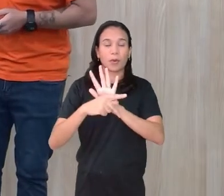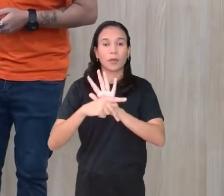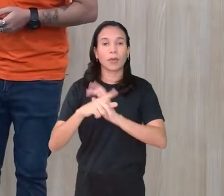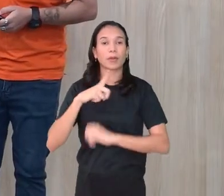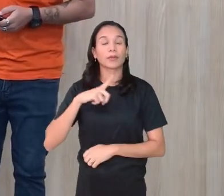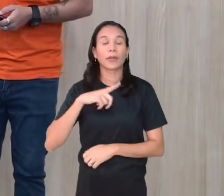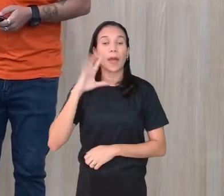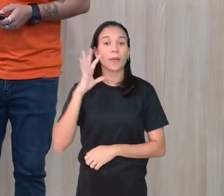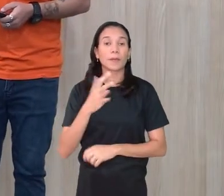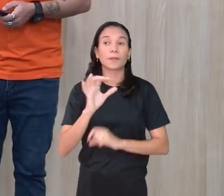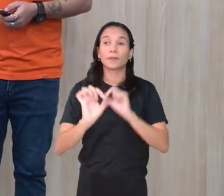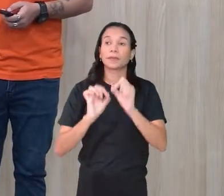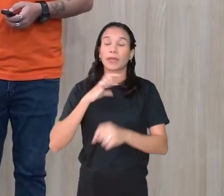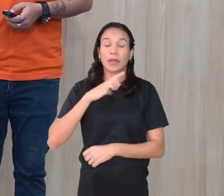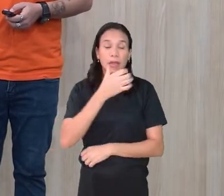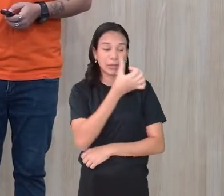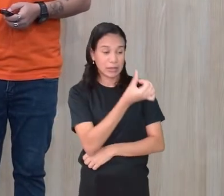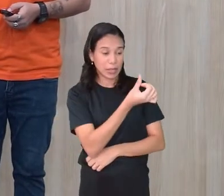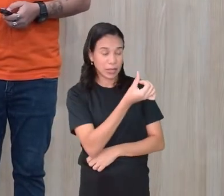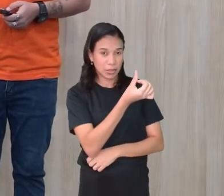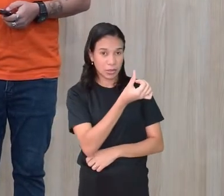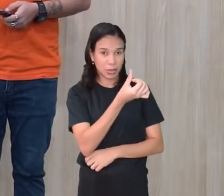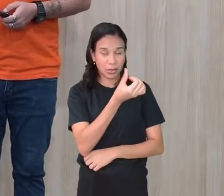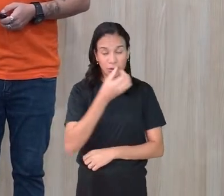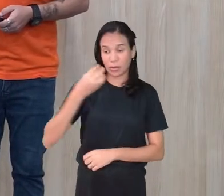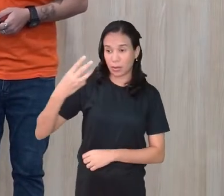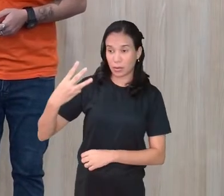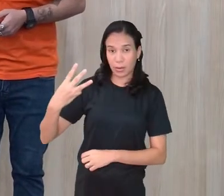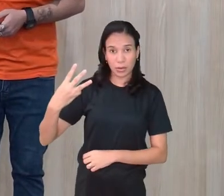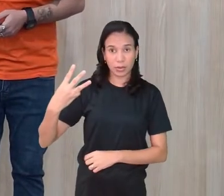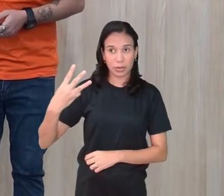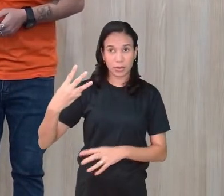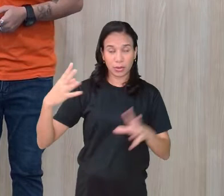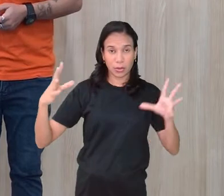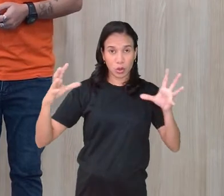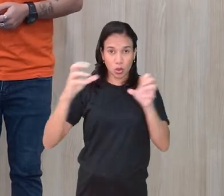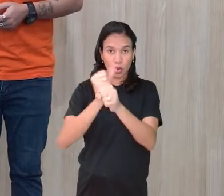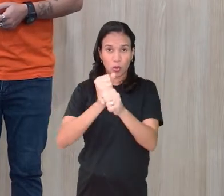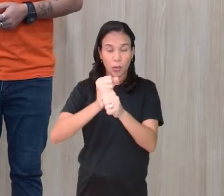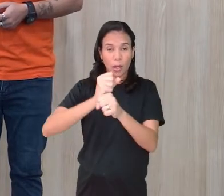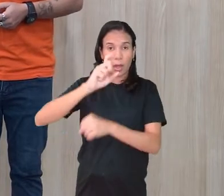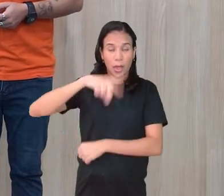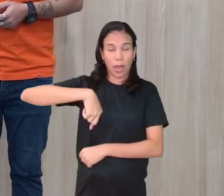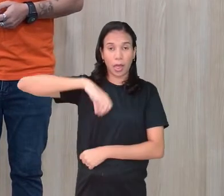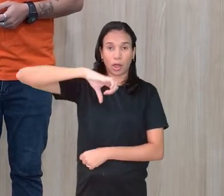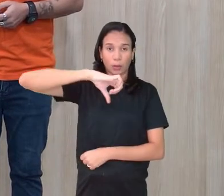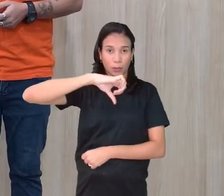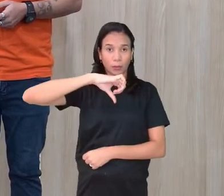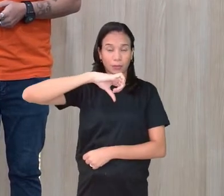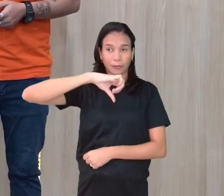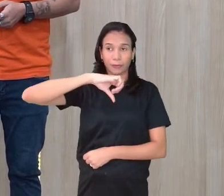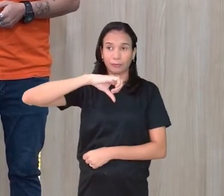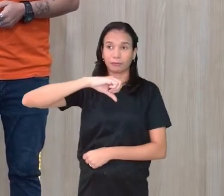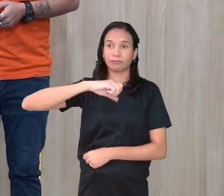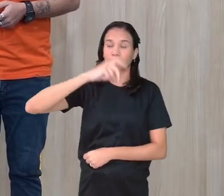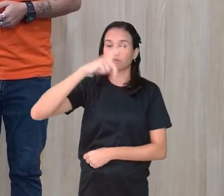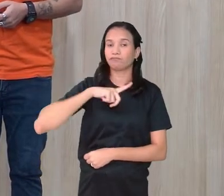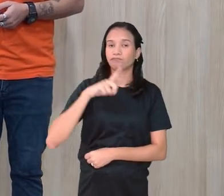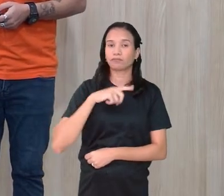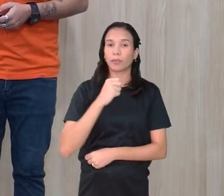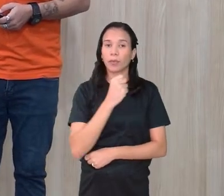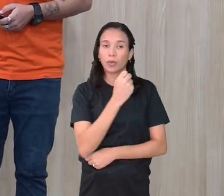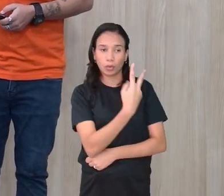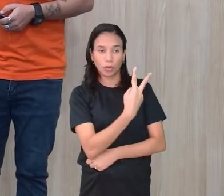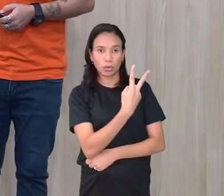tem ali, por exemplo, 6 mais 3, igual a 9. Olha outro resultado aqui, se eu tiver